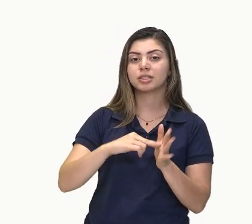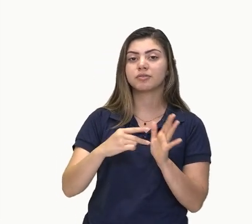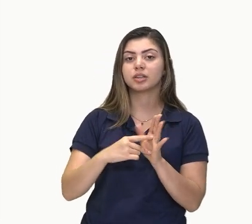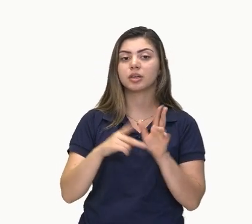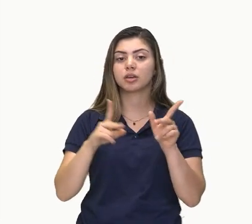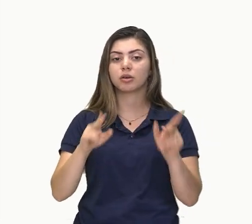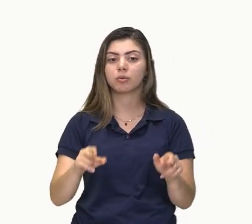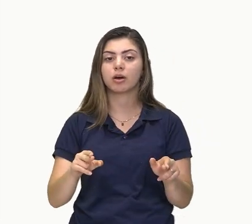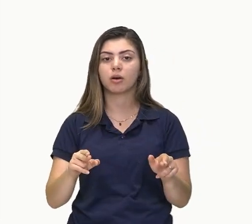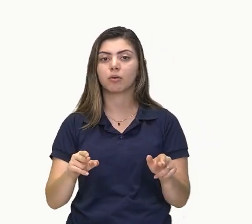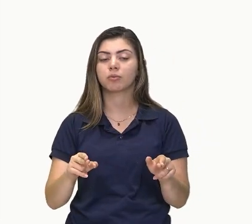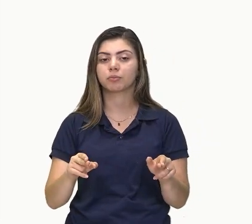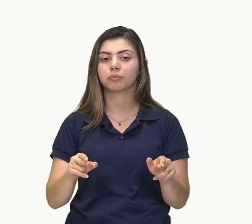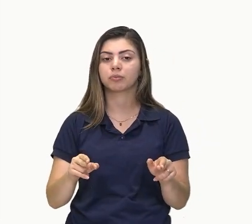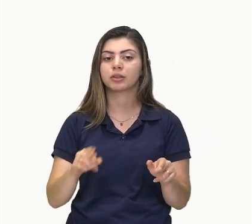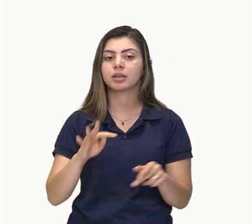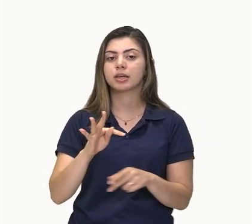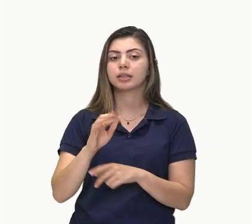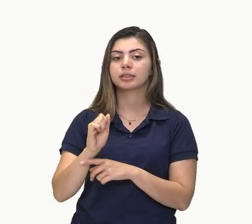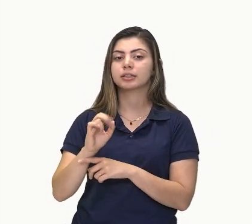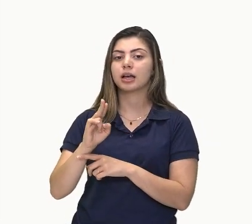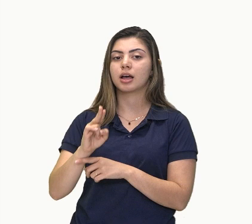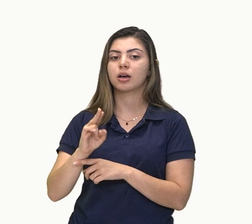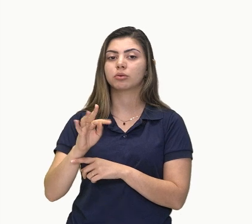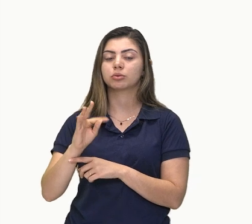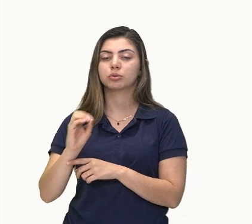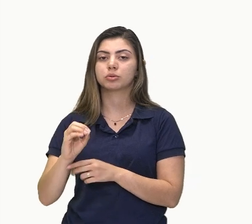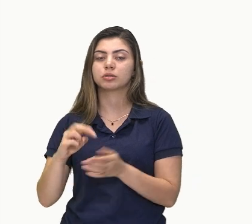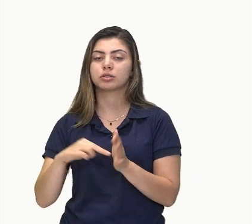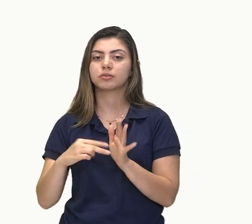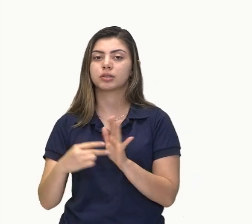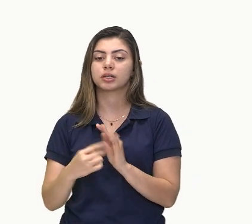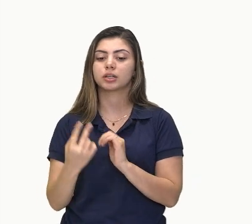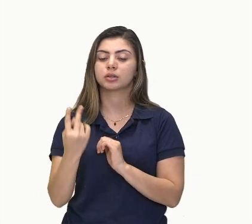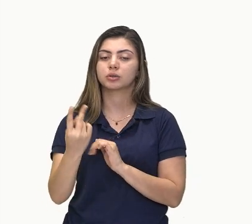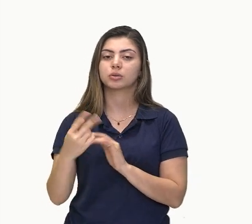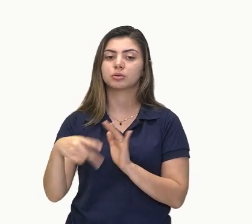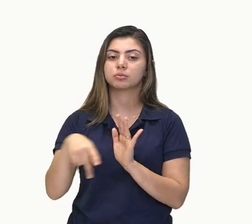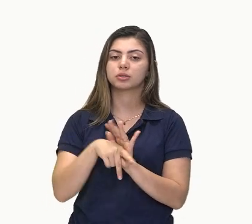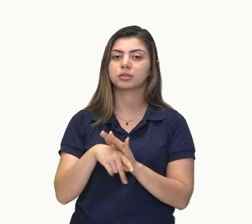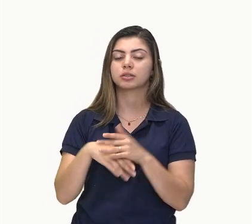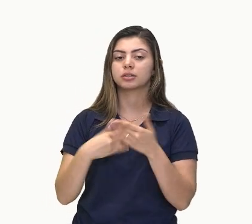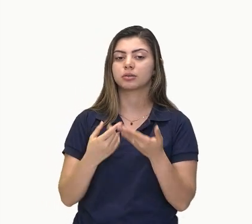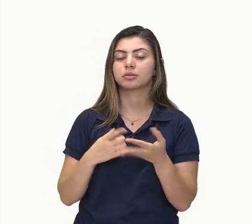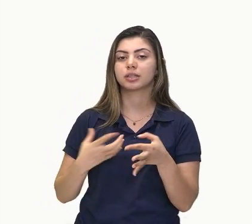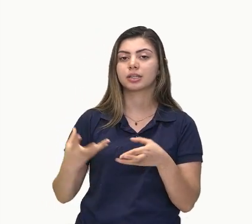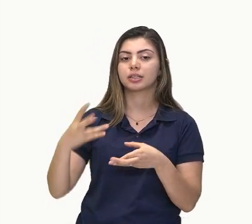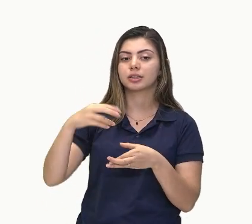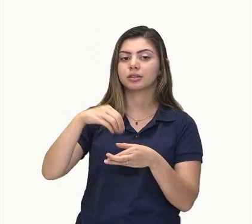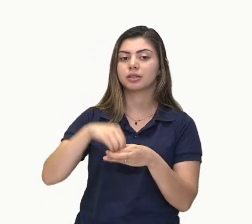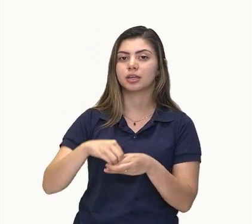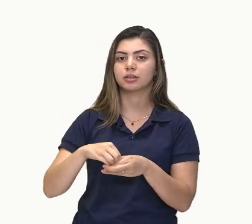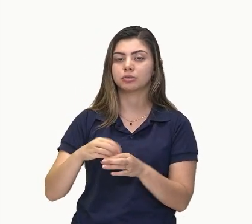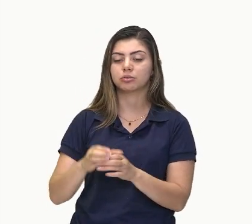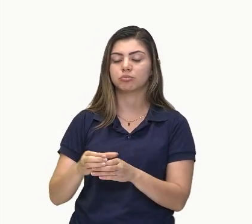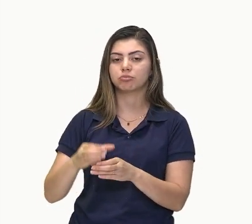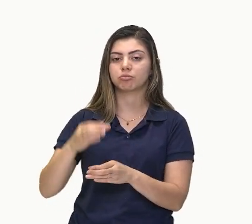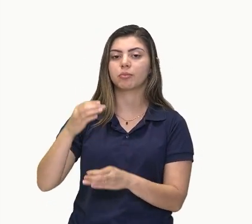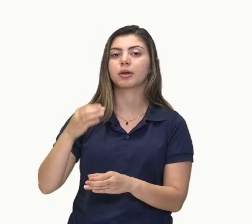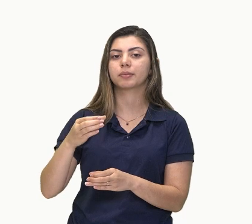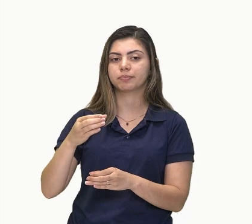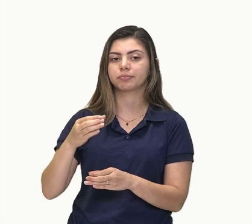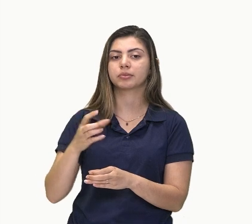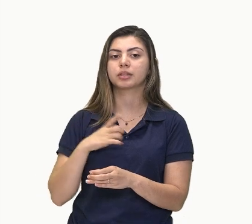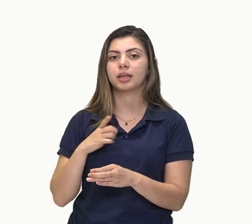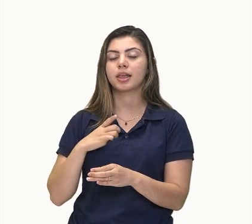é 2 de si mesmo. Então, como eu acabei de falar para vocês, os dois estão dentro de uma solução. Então,